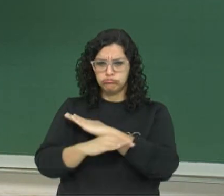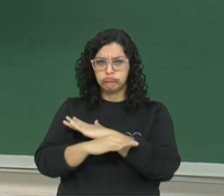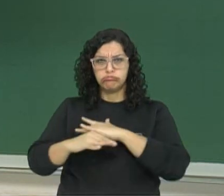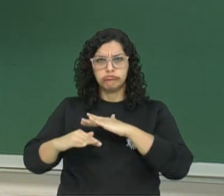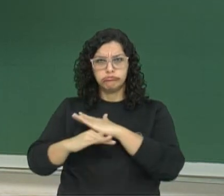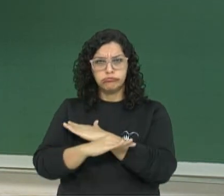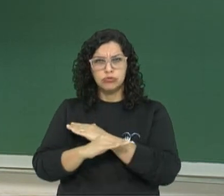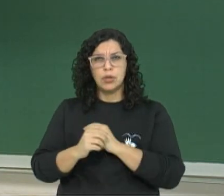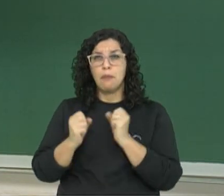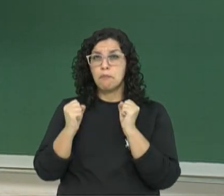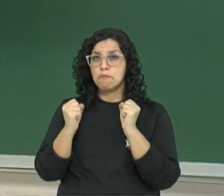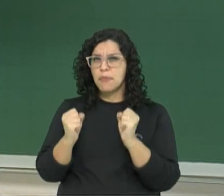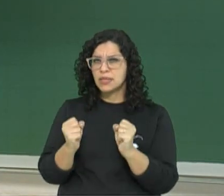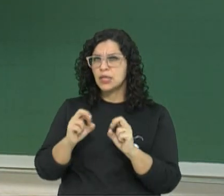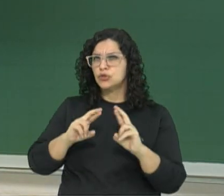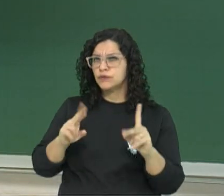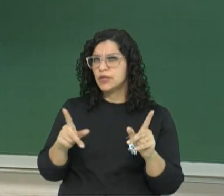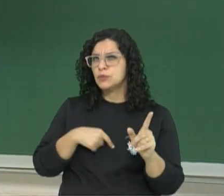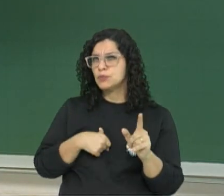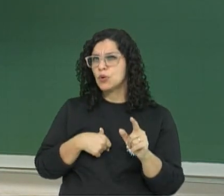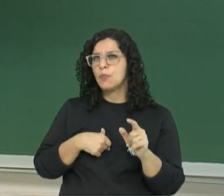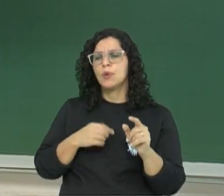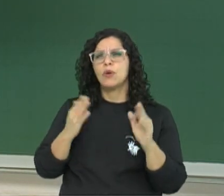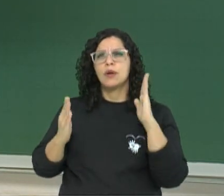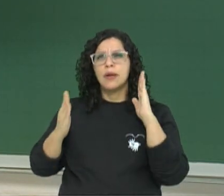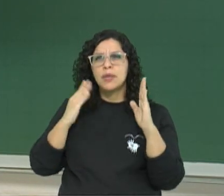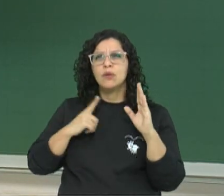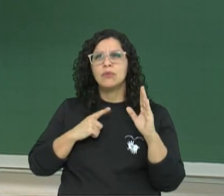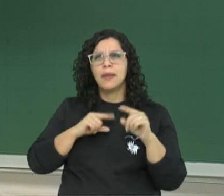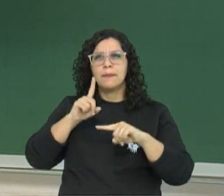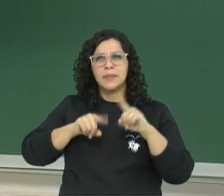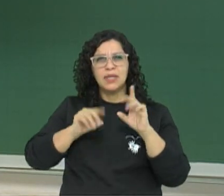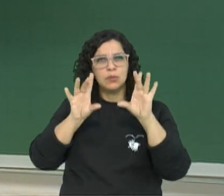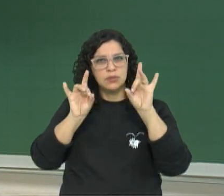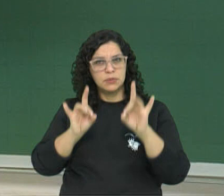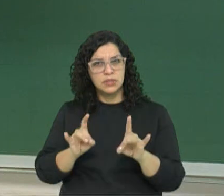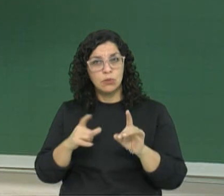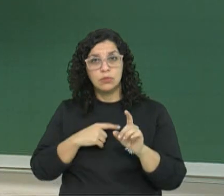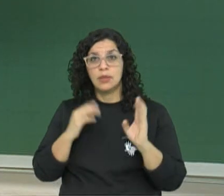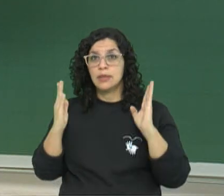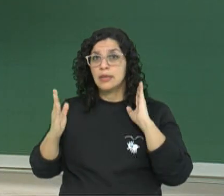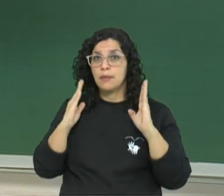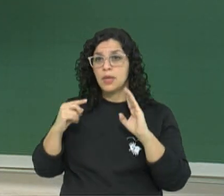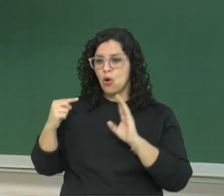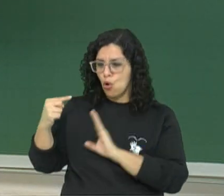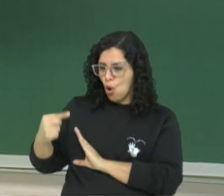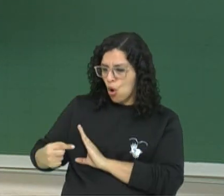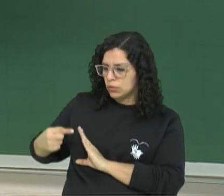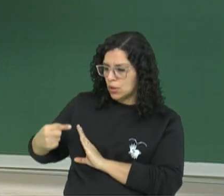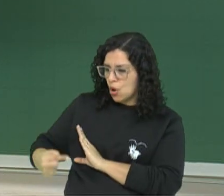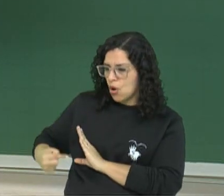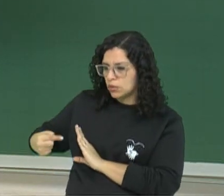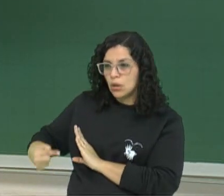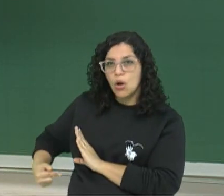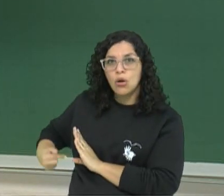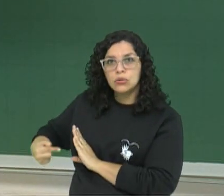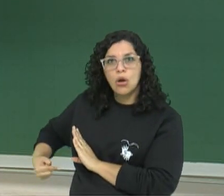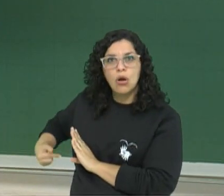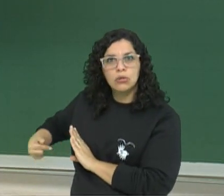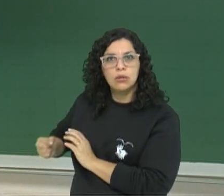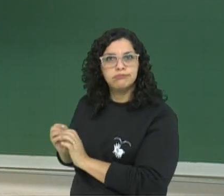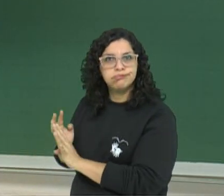cargas diferentes, as chamadas cargas especiais, né, normalmente eles utilizam veículos com maior número, com uma maior quantidade de rodas,